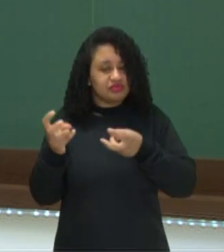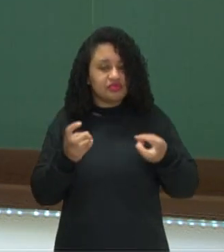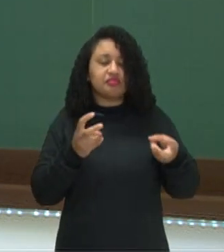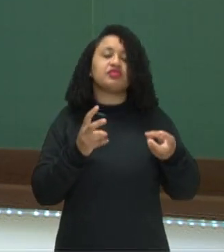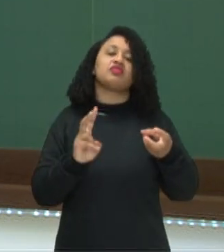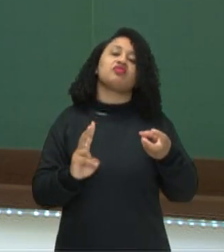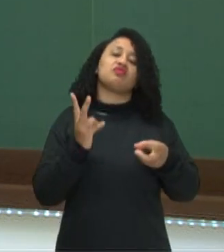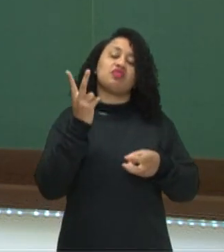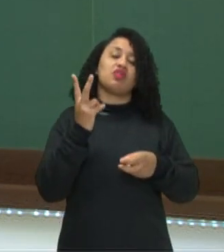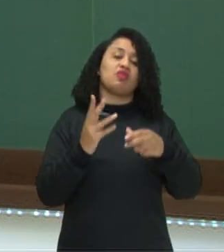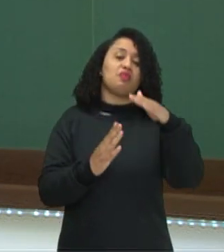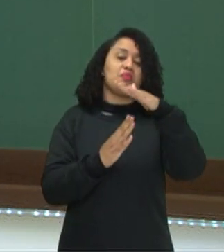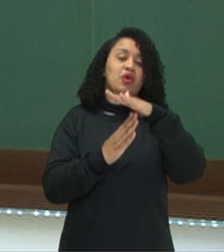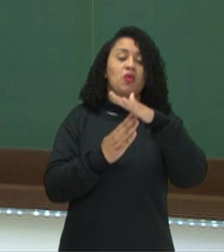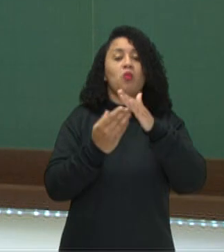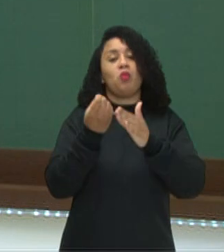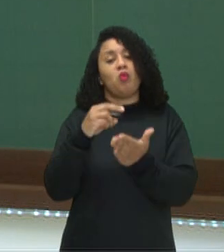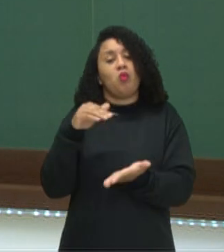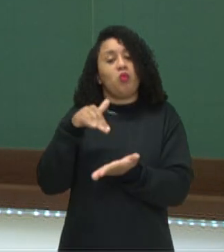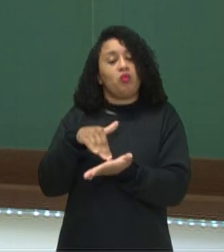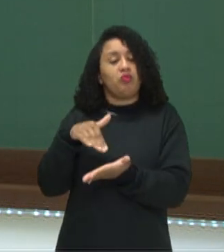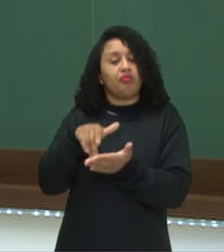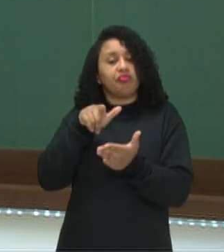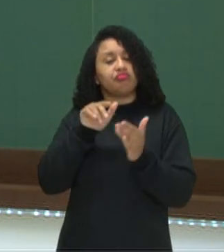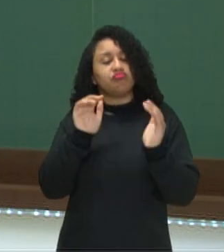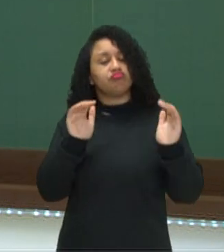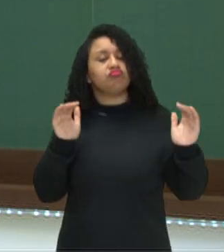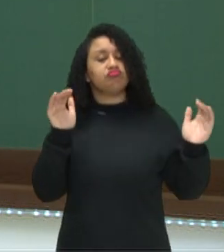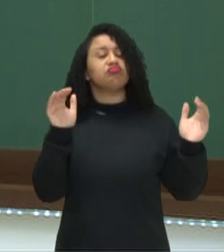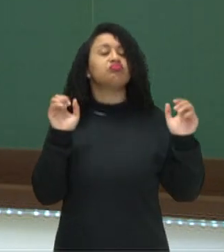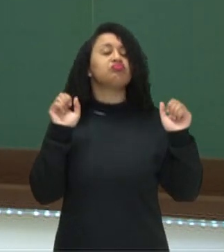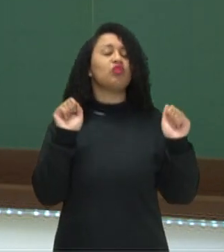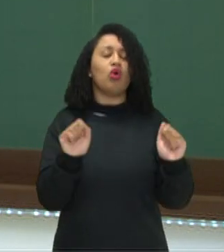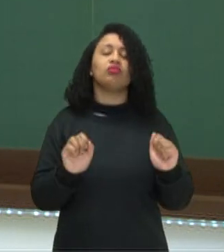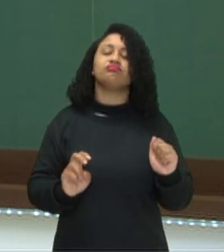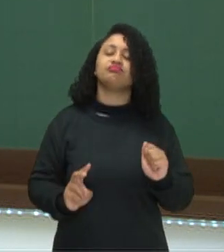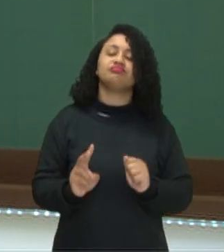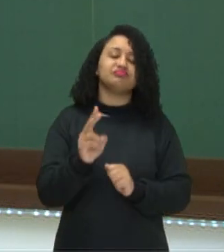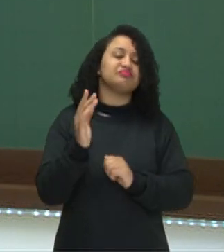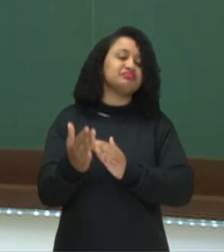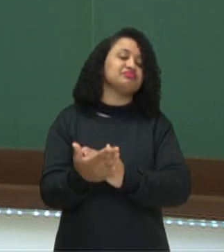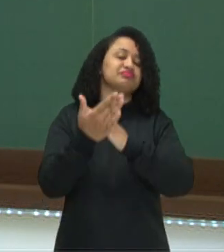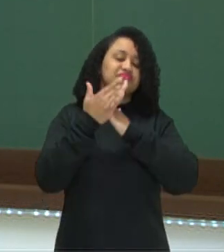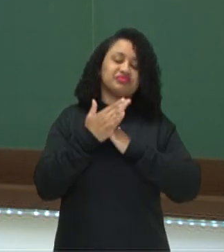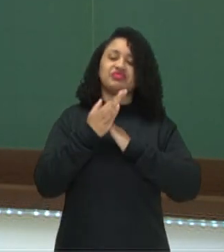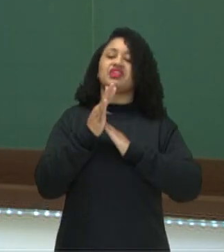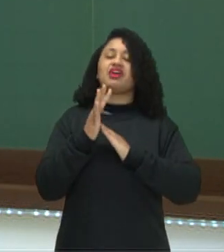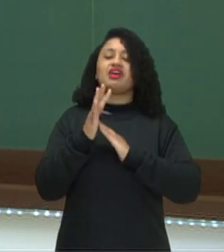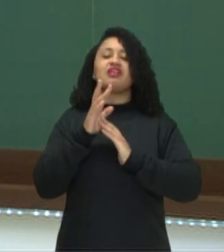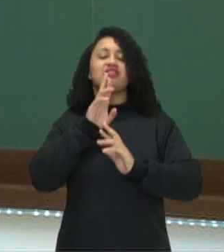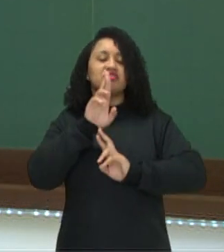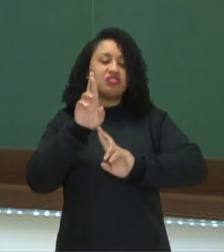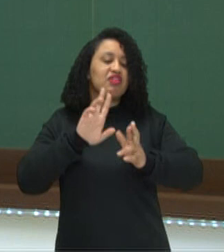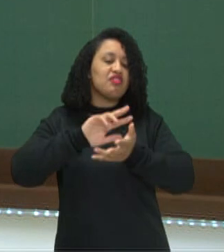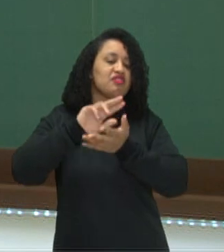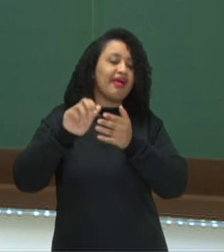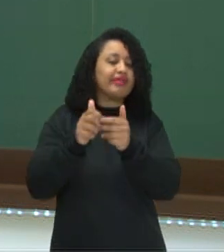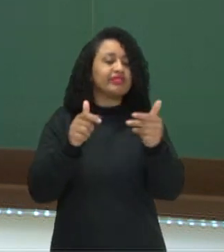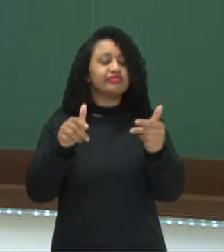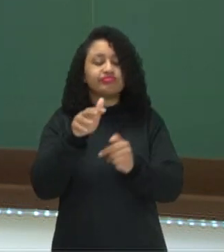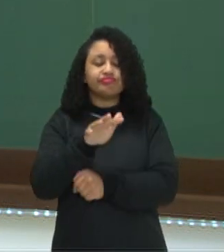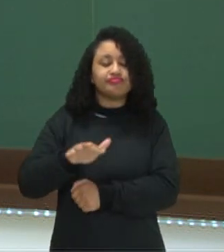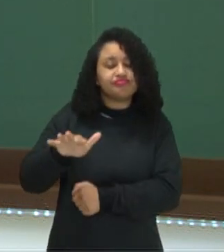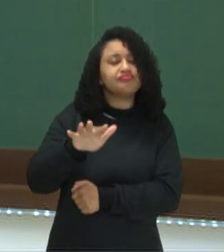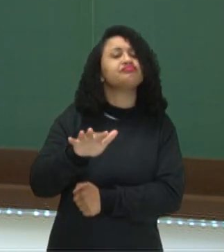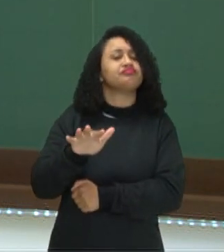de máximo ou de mínimo de uma função pode sempre, pessoal, nos ajudar a resolver inúmeros problemas, né? Inúmeras